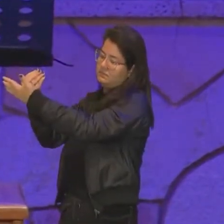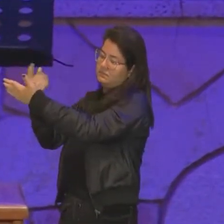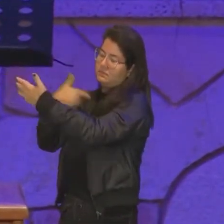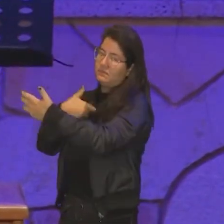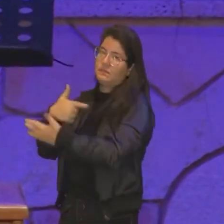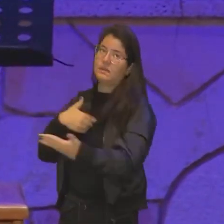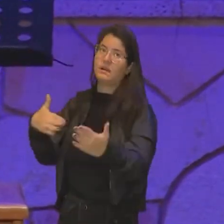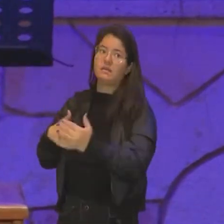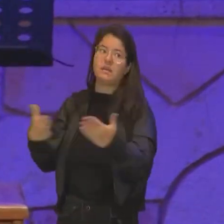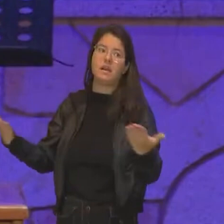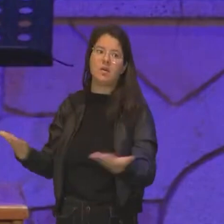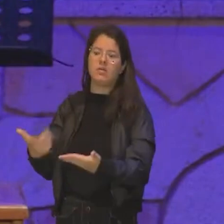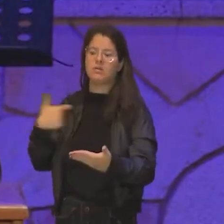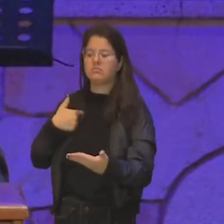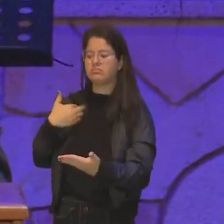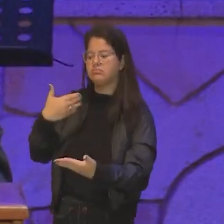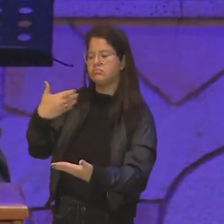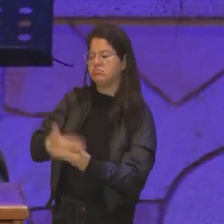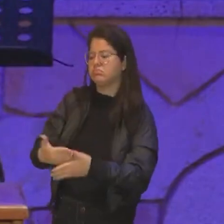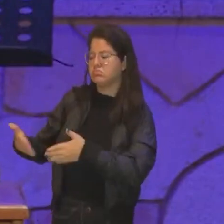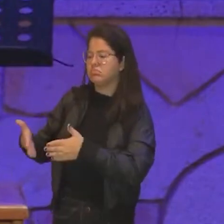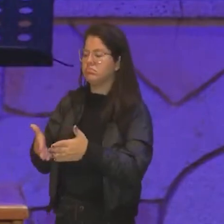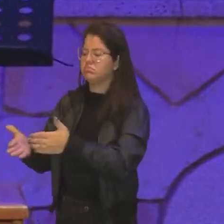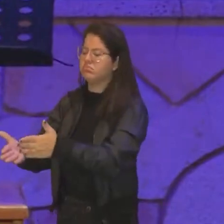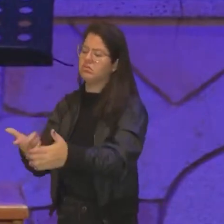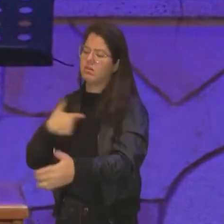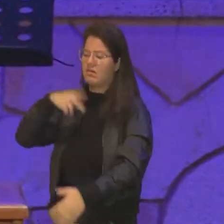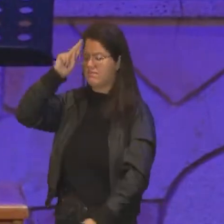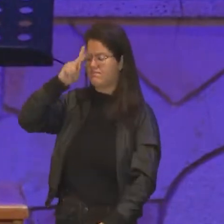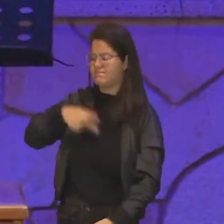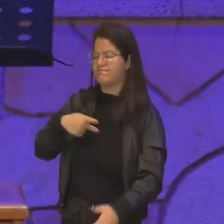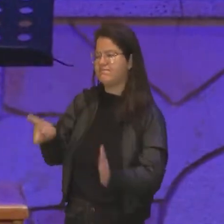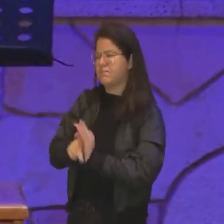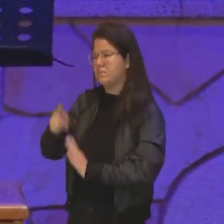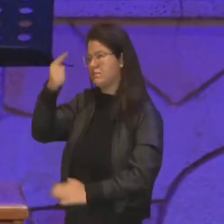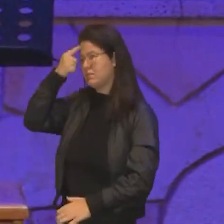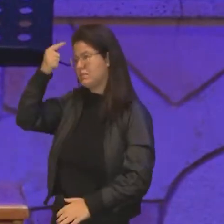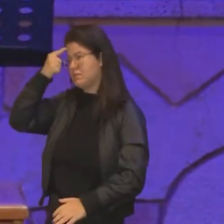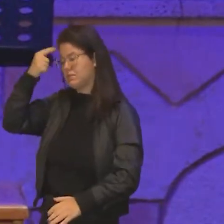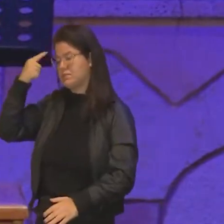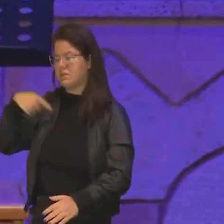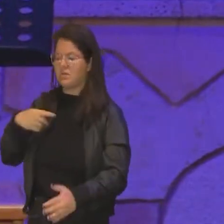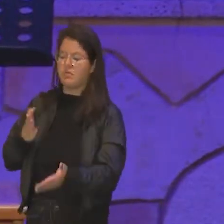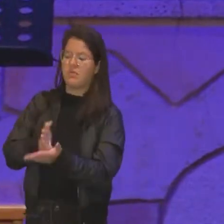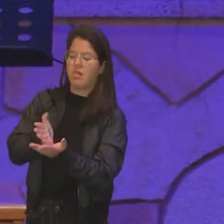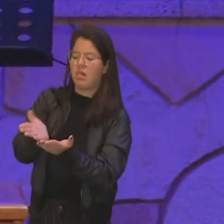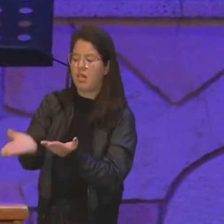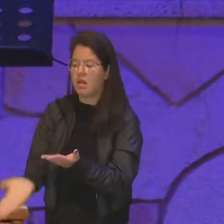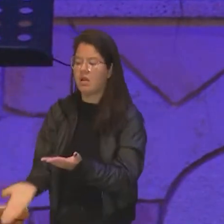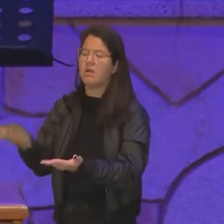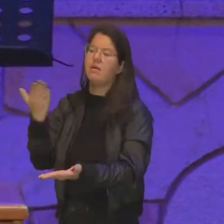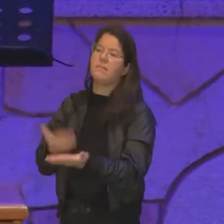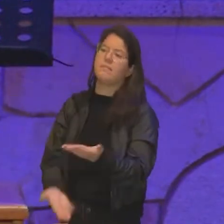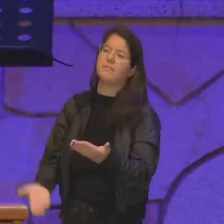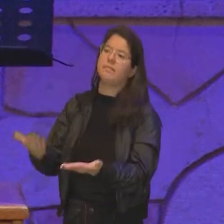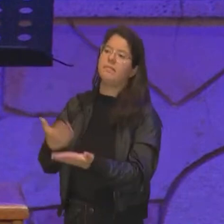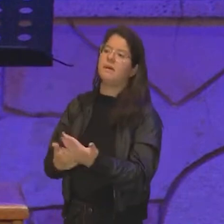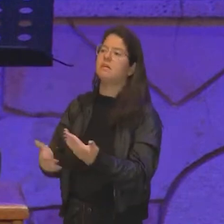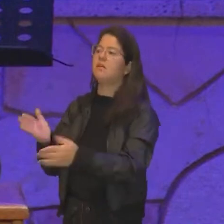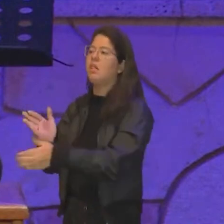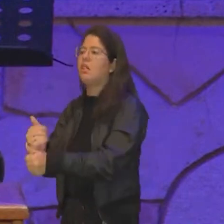Eu até agora tenho caminhado com os meus próprios pensamentos, tenho estado perdido, tenho